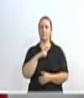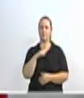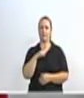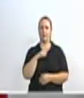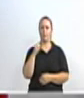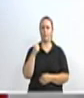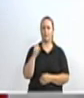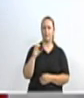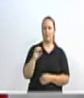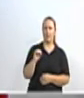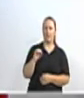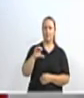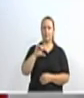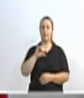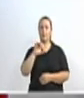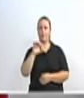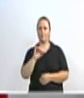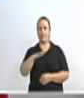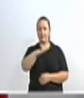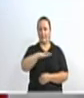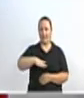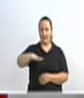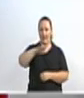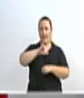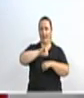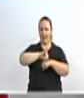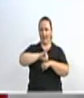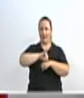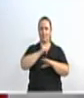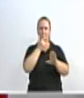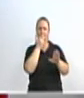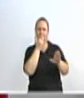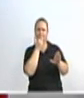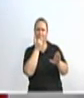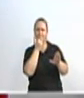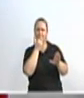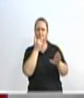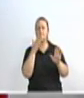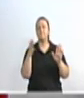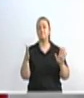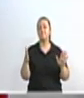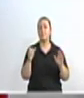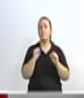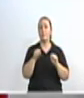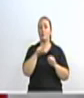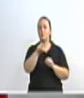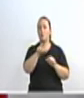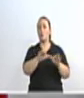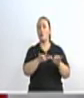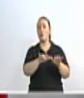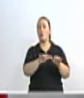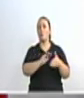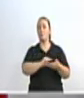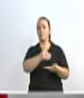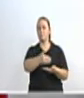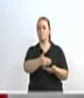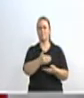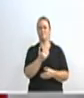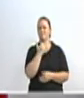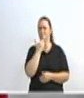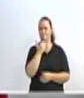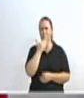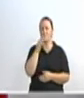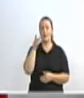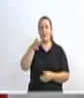90%, 100% da área urbana, o senhor me desculpe, senhor Jaime, talvez isso esteja lá no seu computador. Não é, talvez, a